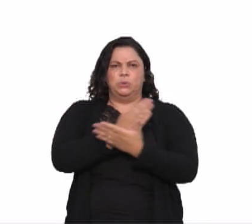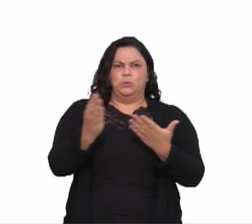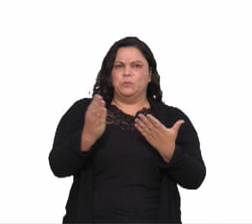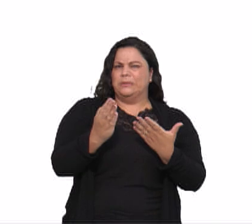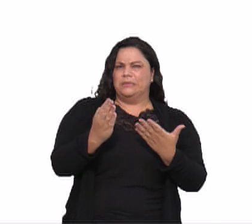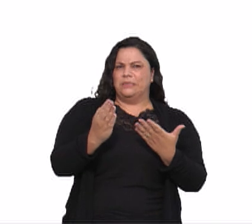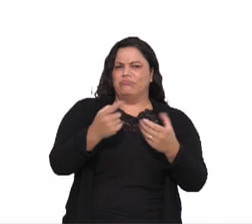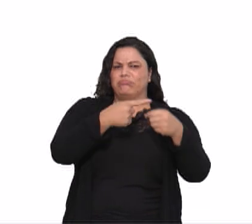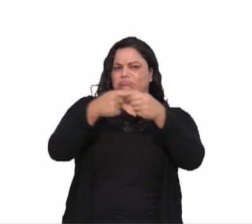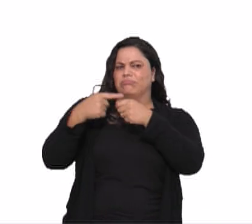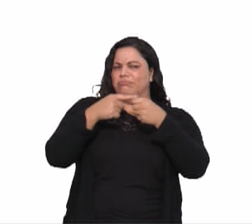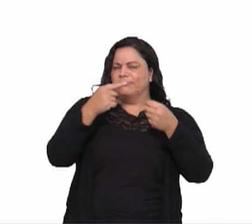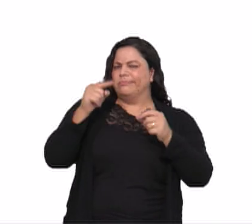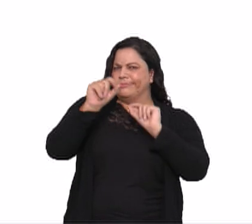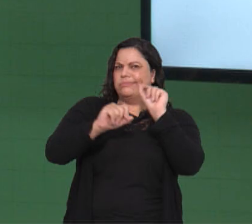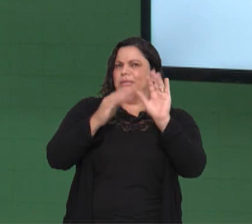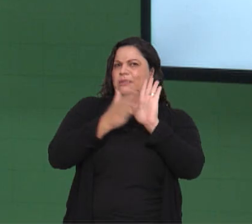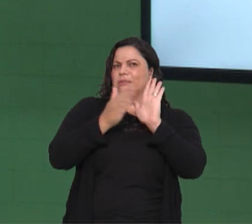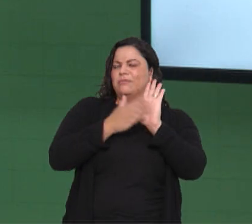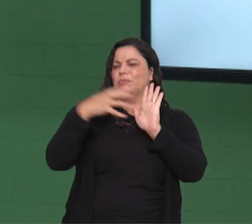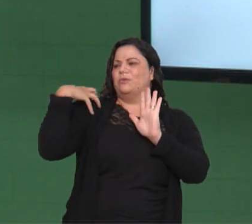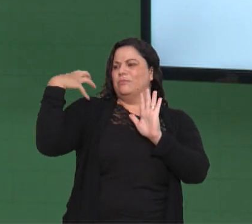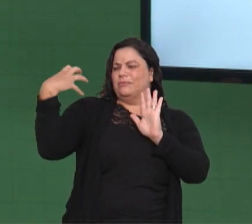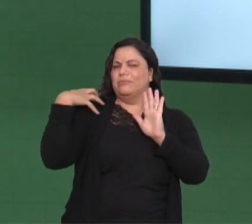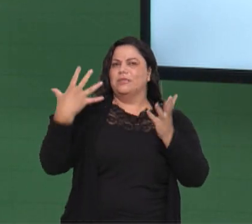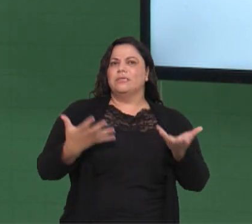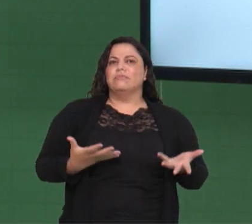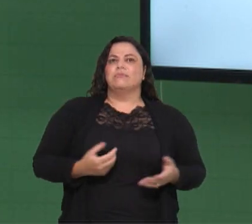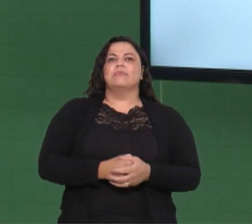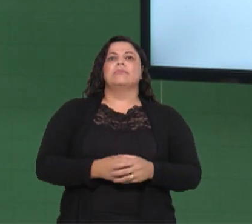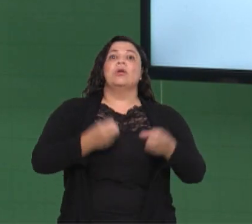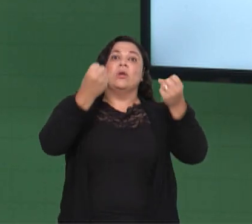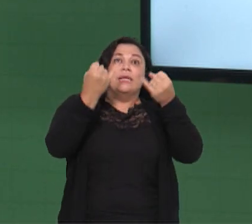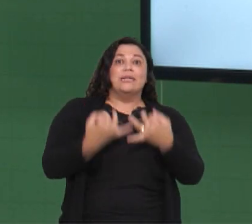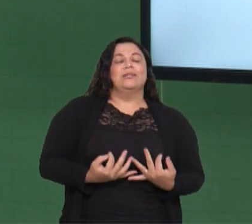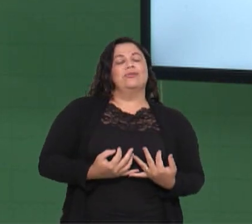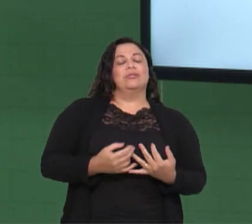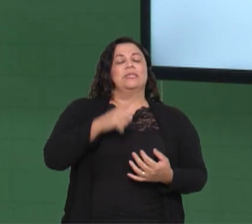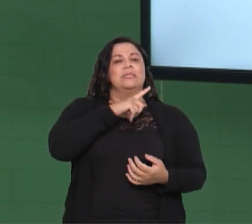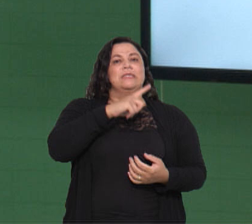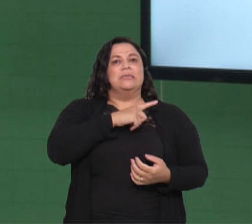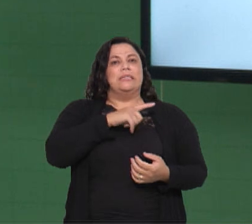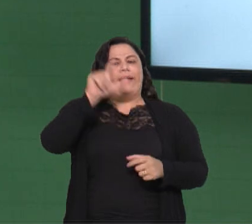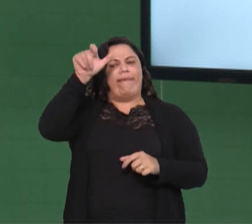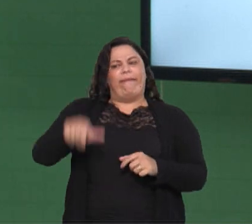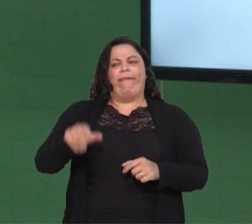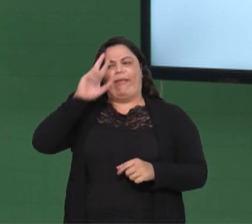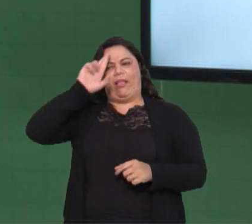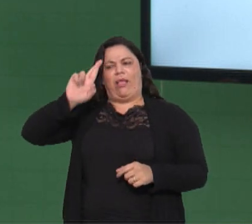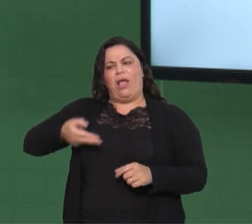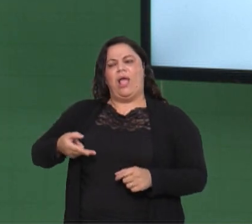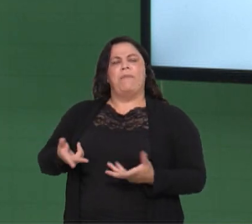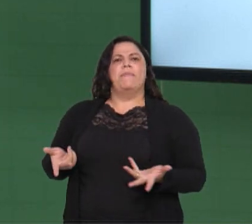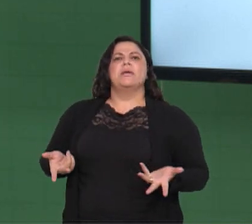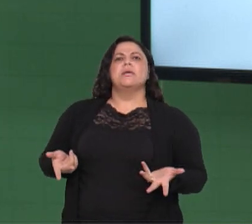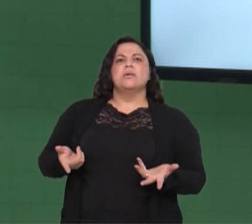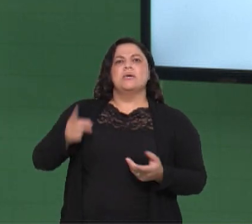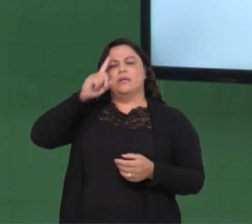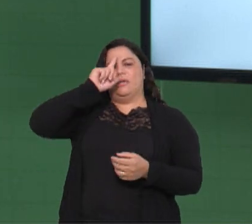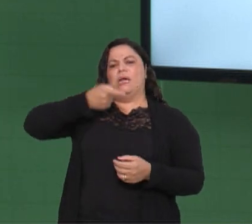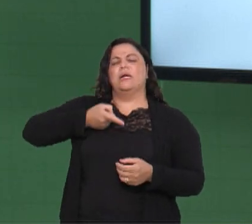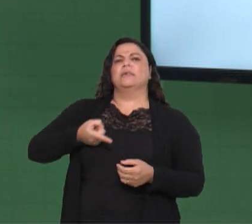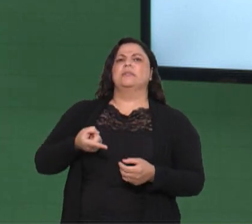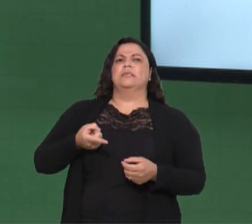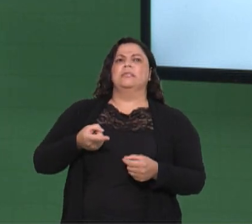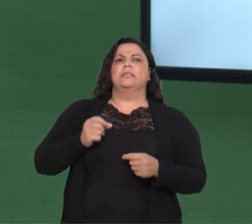por Platão? Porque quando Platão diz que tem gente, aquele que é racional tem que mandar, aquele que é emocional tem que proteger e aquele